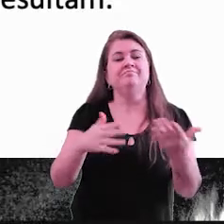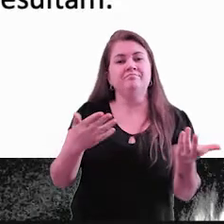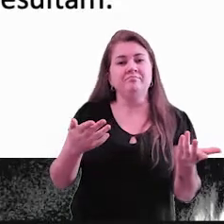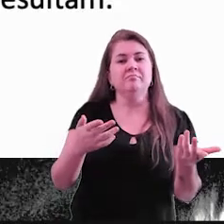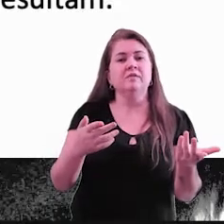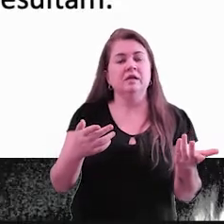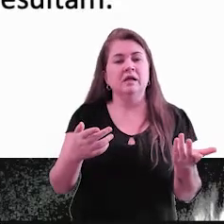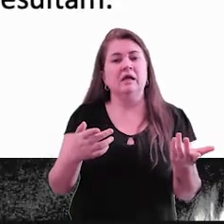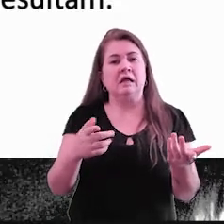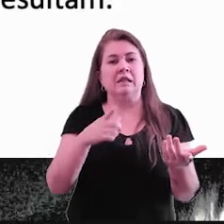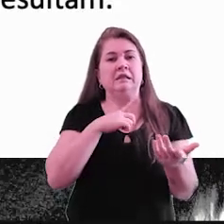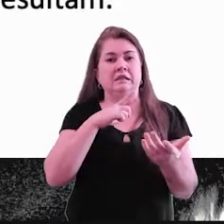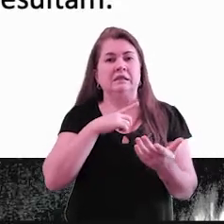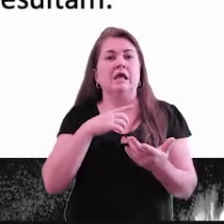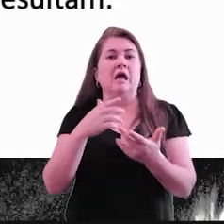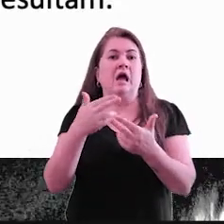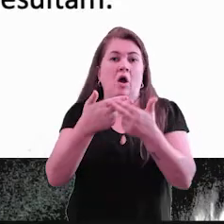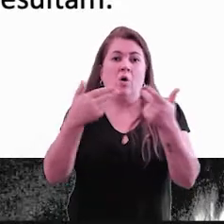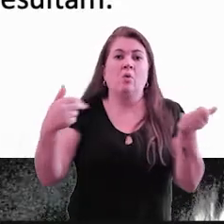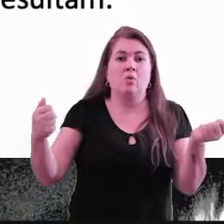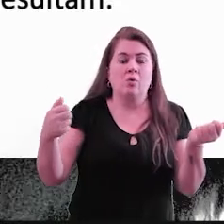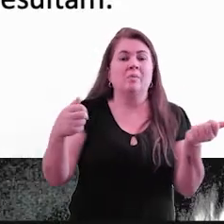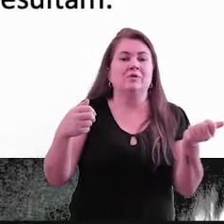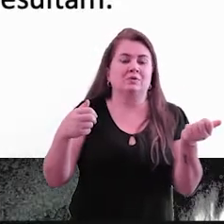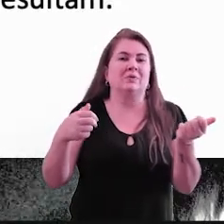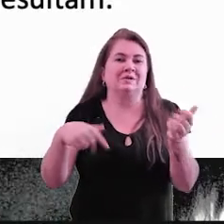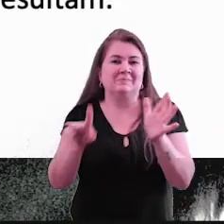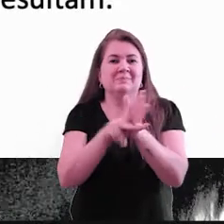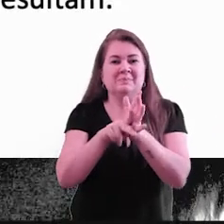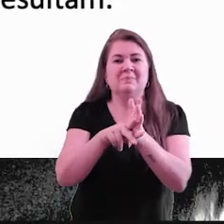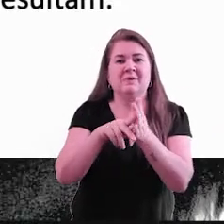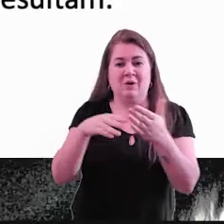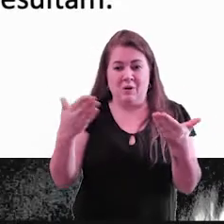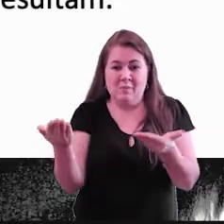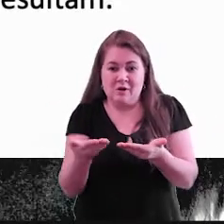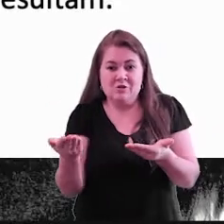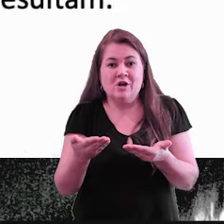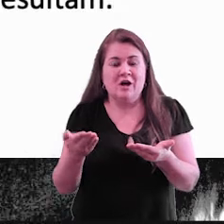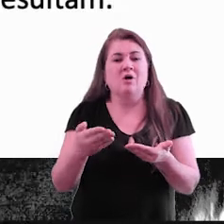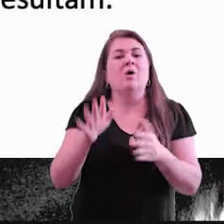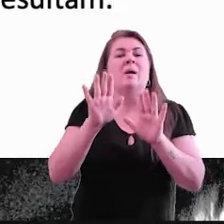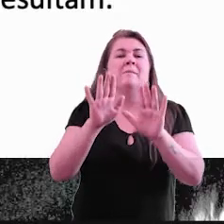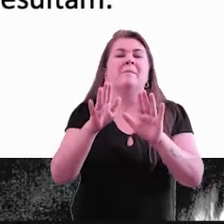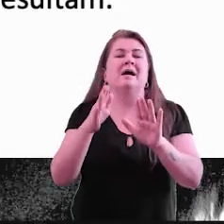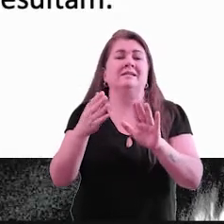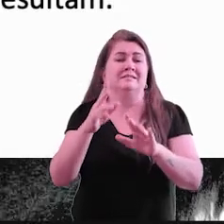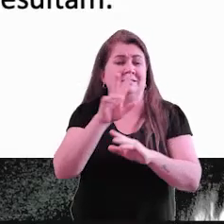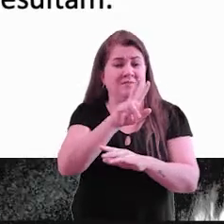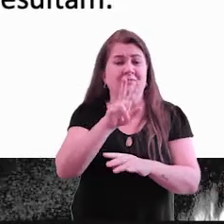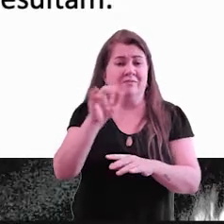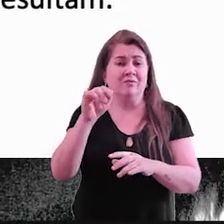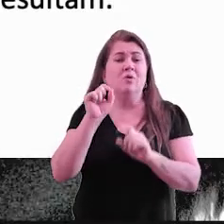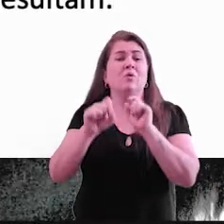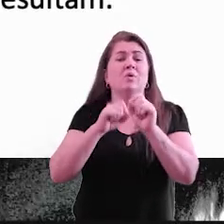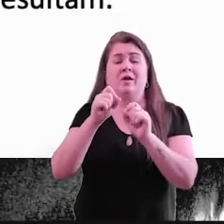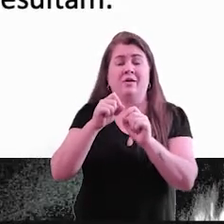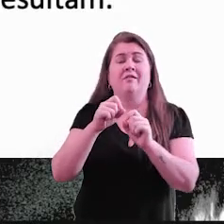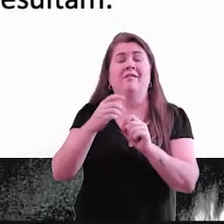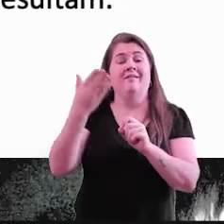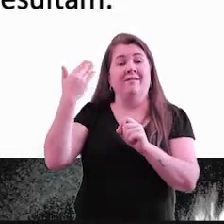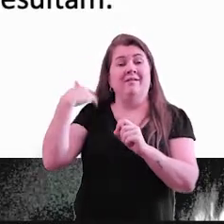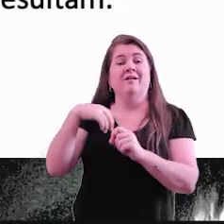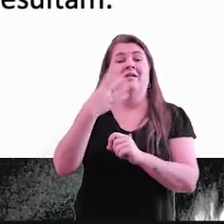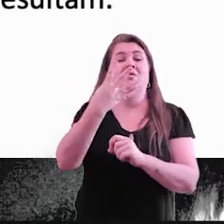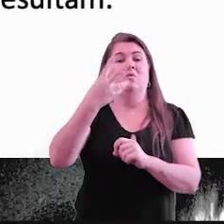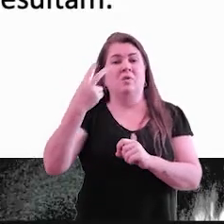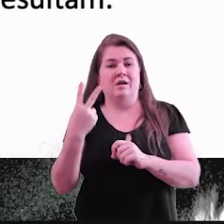realizada em 1948, né? E daqui eu destaco o artigo 27, que fala que toda pessoa tem o direito